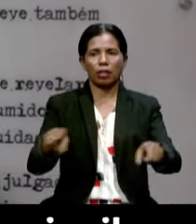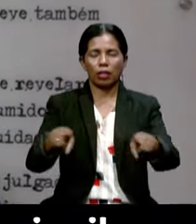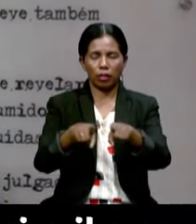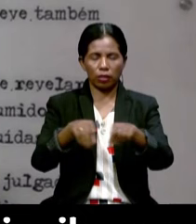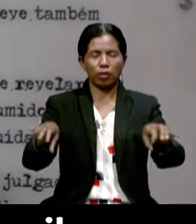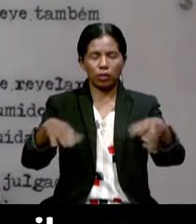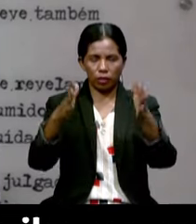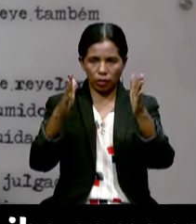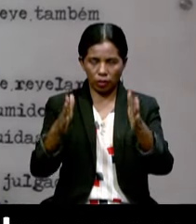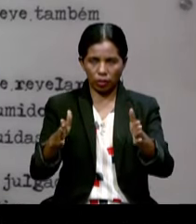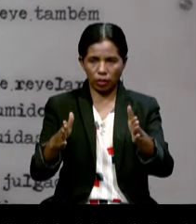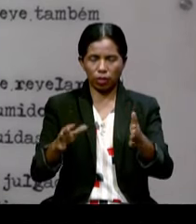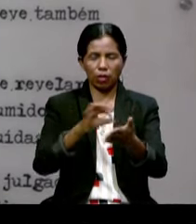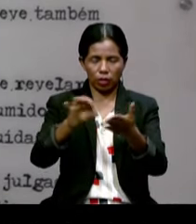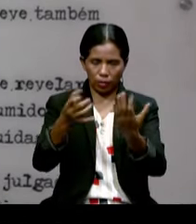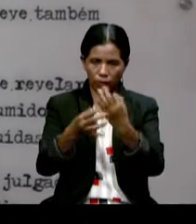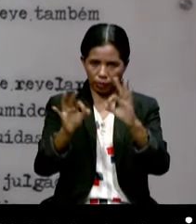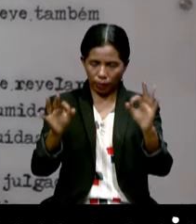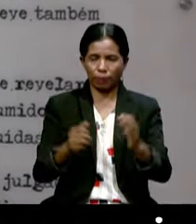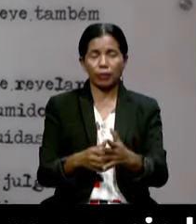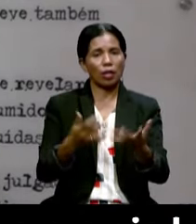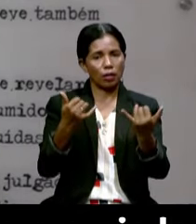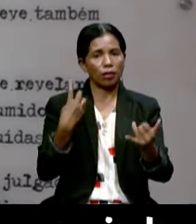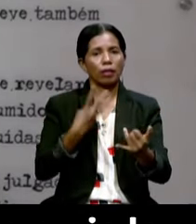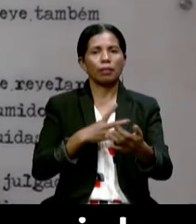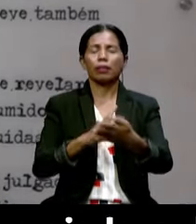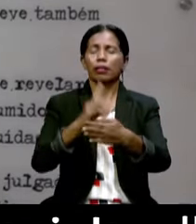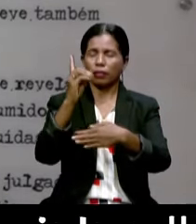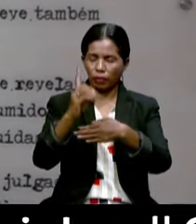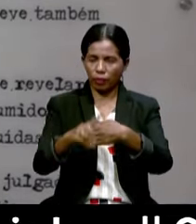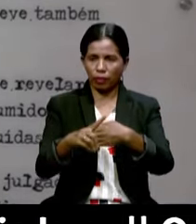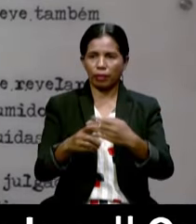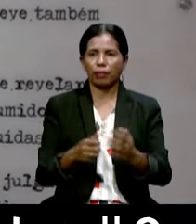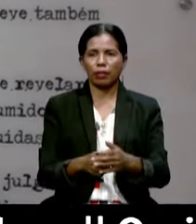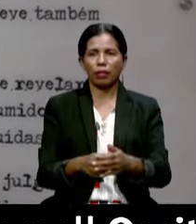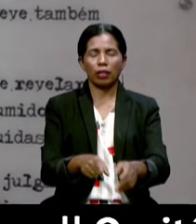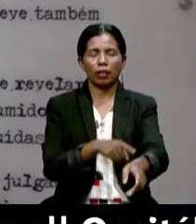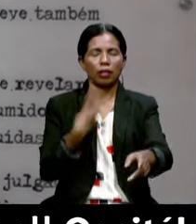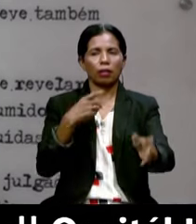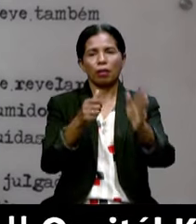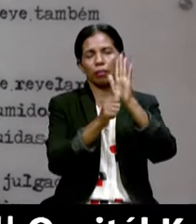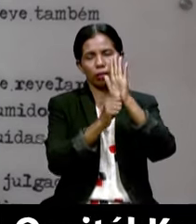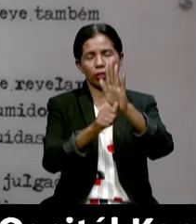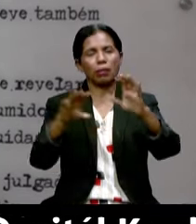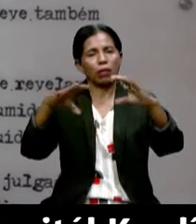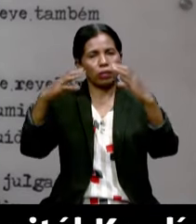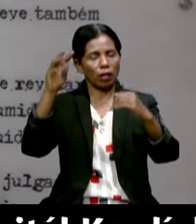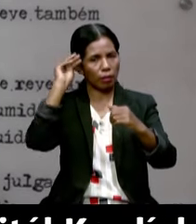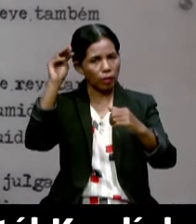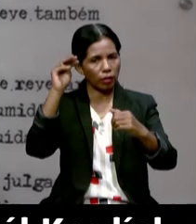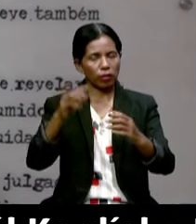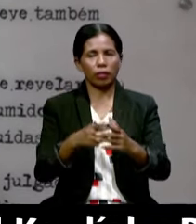casuais, nebe maca resistona, nebe. Agora dá a mim desenvolver ela, no la clientância apresenta para o Conselho Ministro,